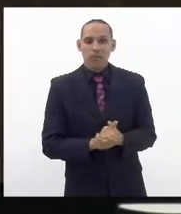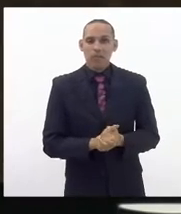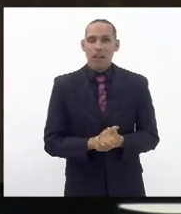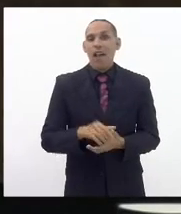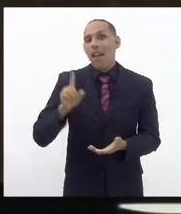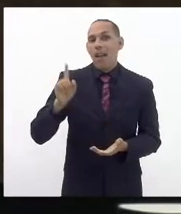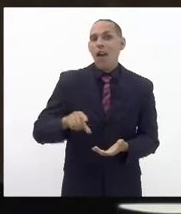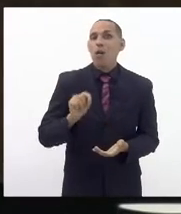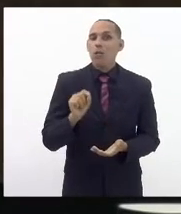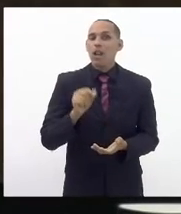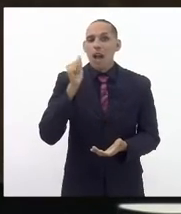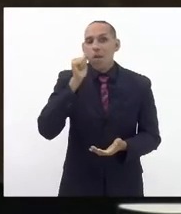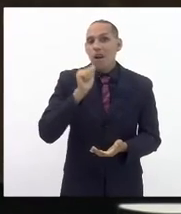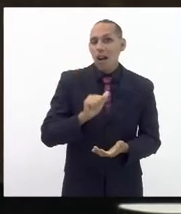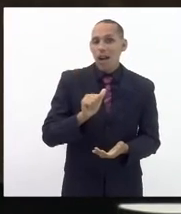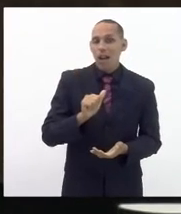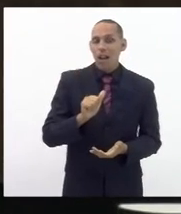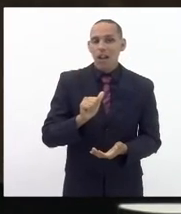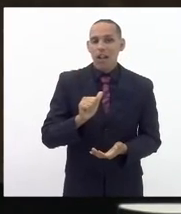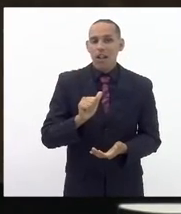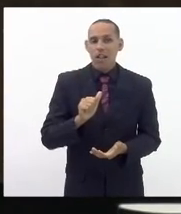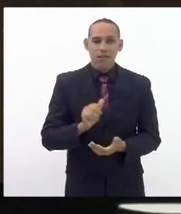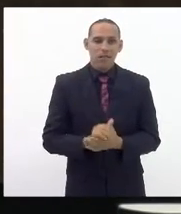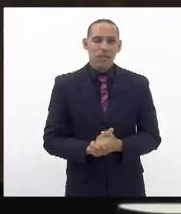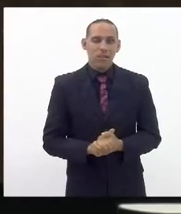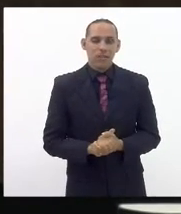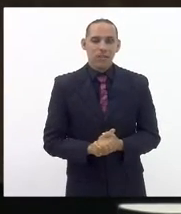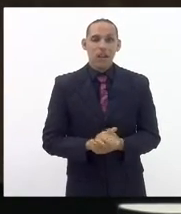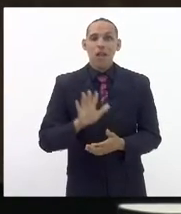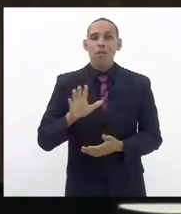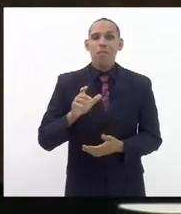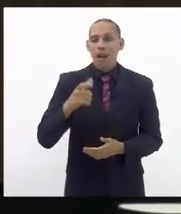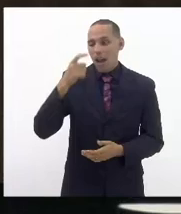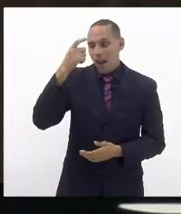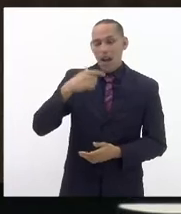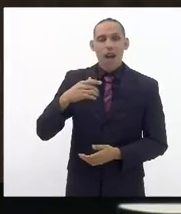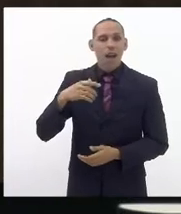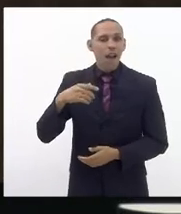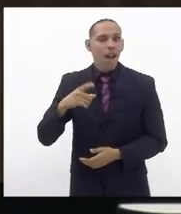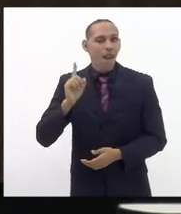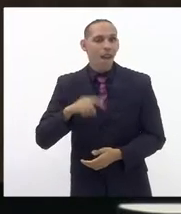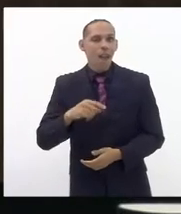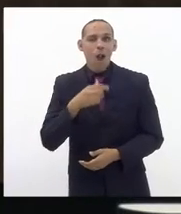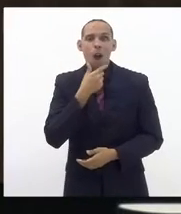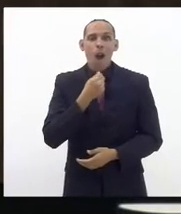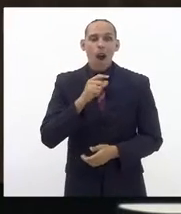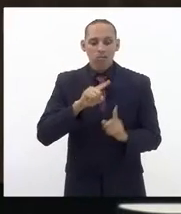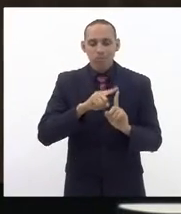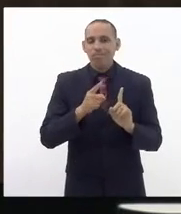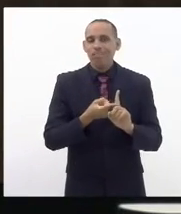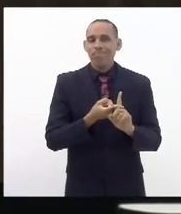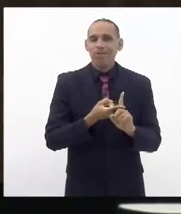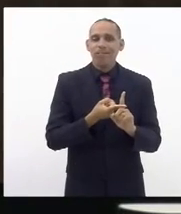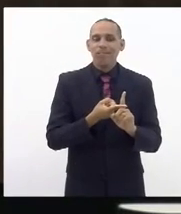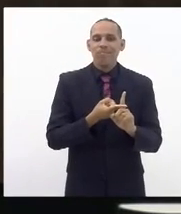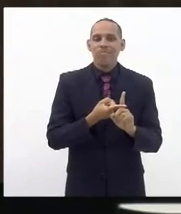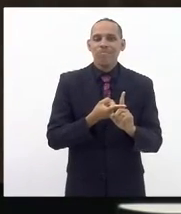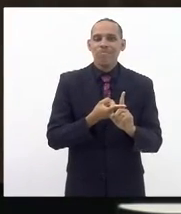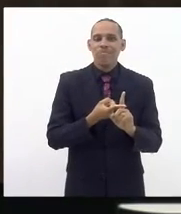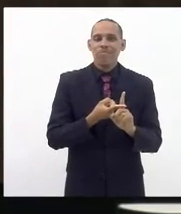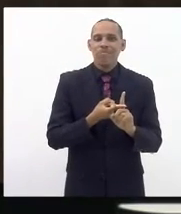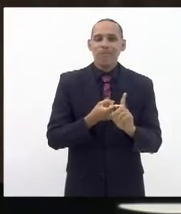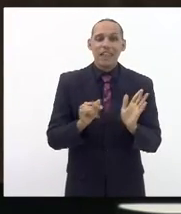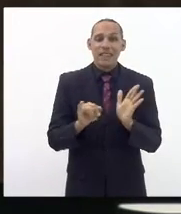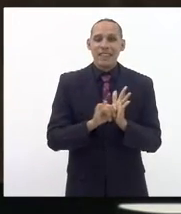são mulheres, né, se identificam como homens e engravidaram. Então, todas